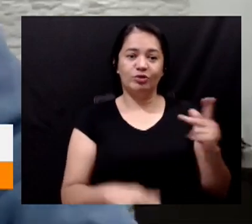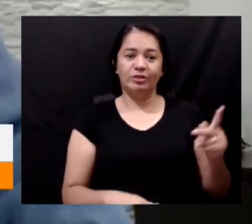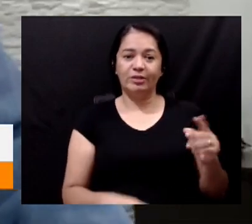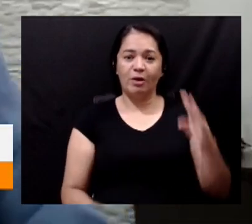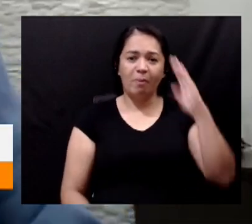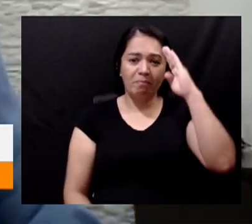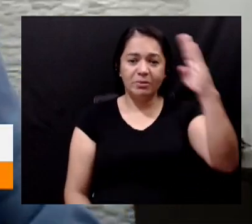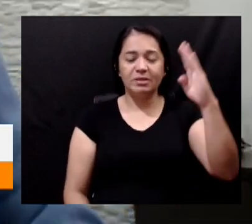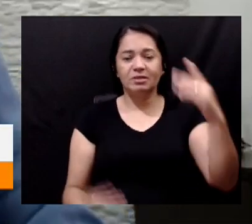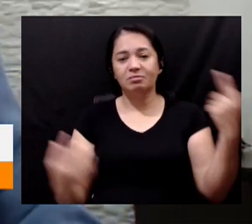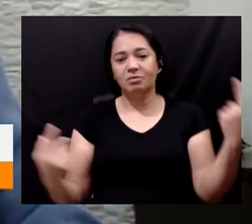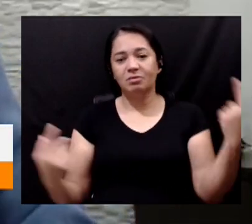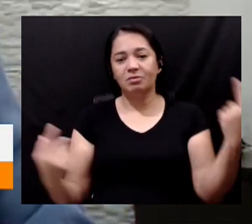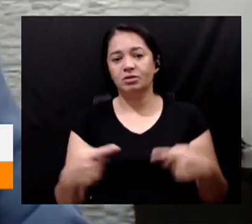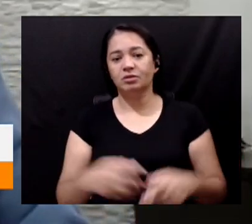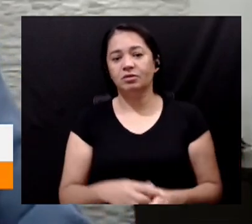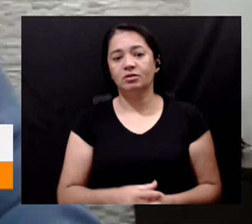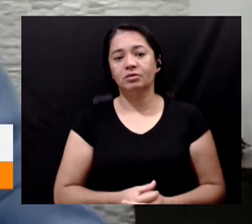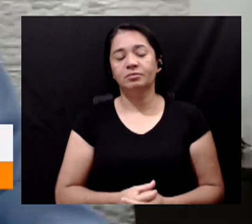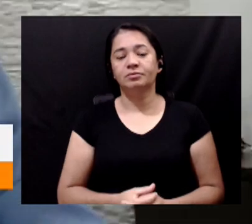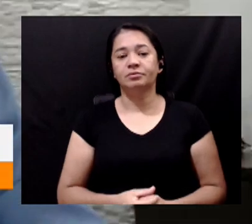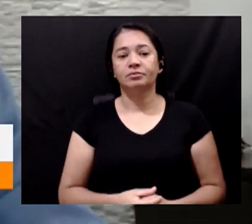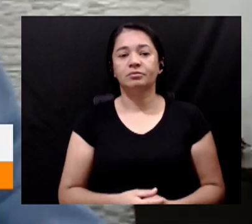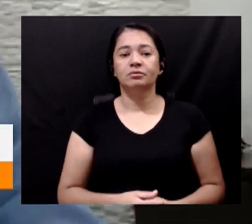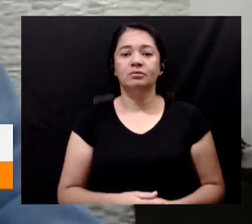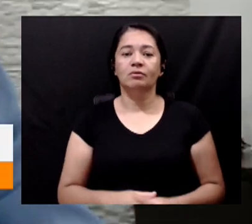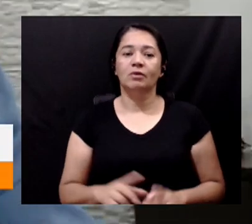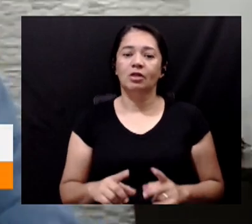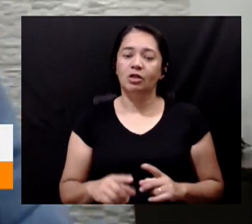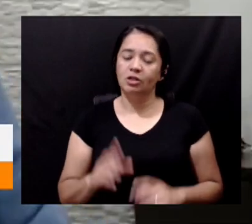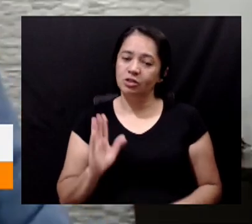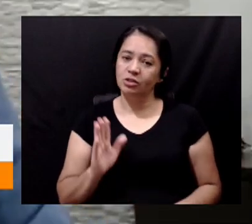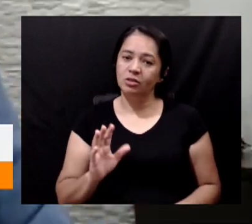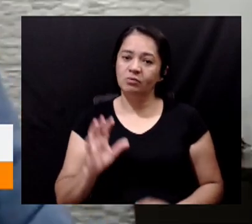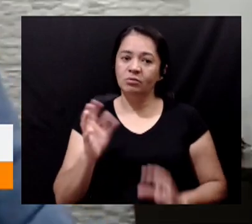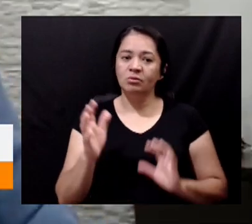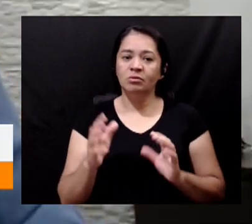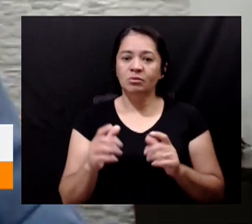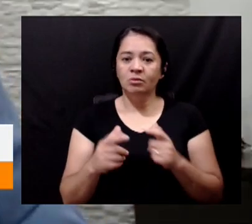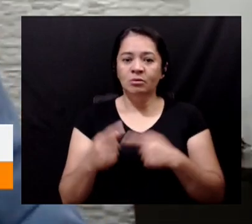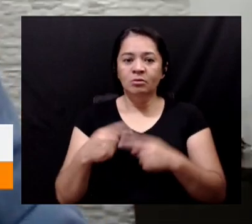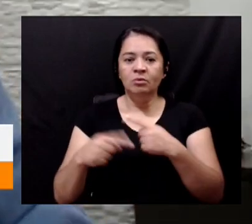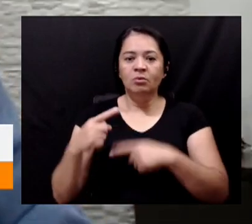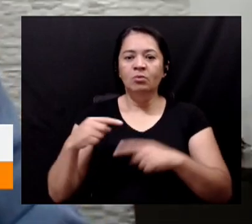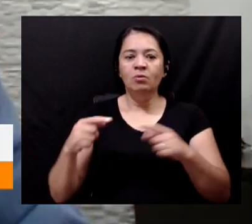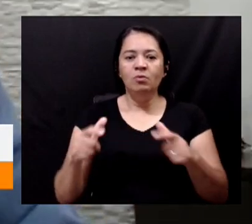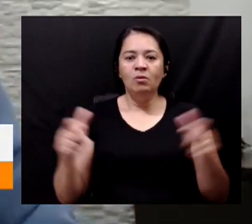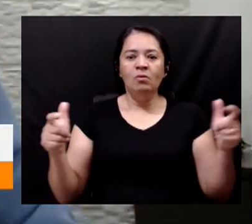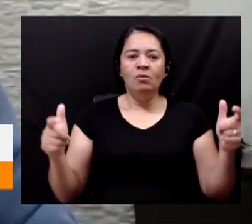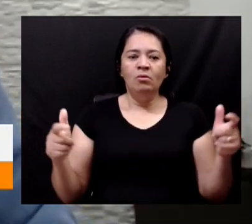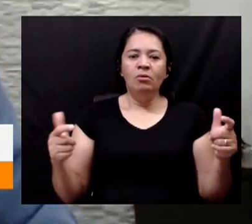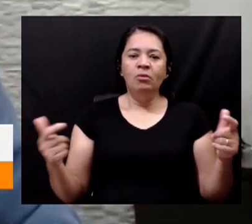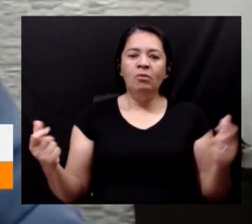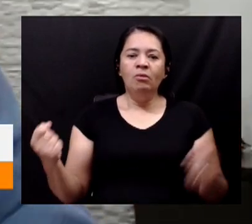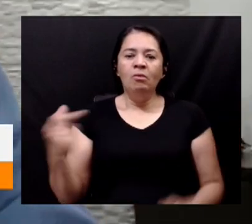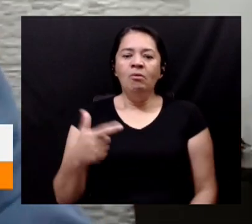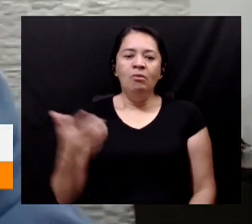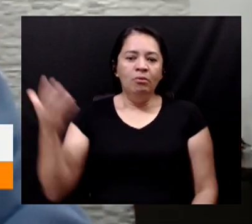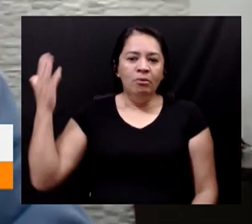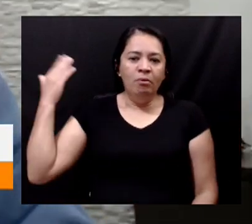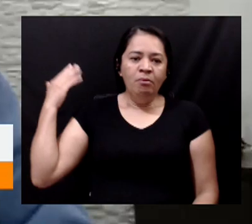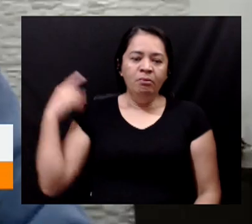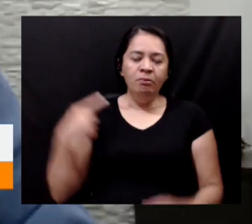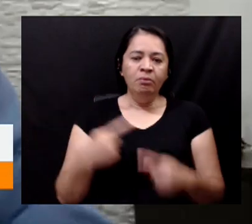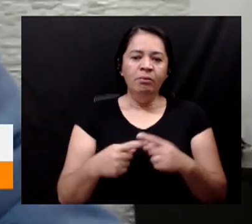atualmente. Já há um desenvolvimento muito maior do que era antigamente, né? A tecnologia em si, a